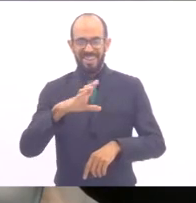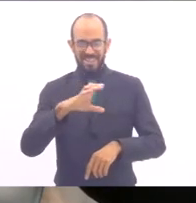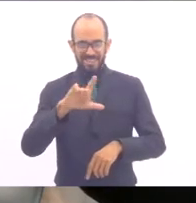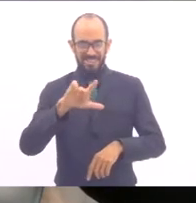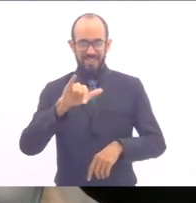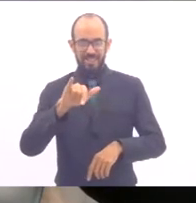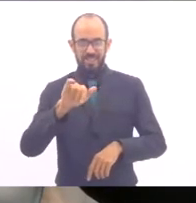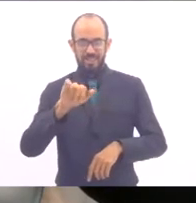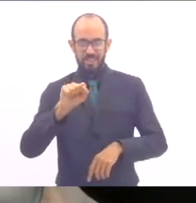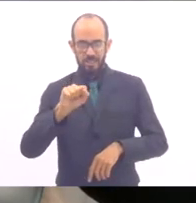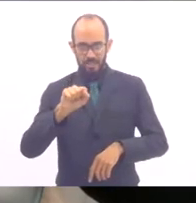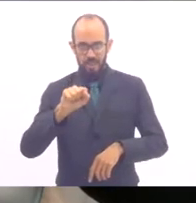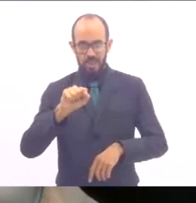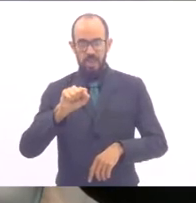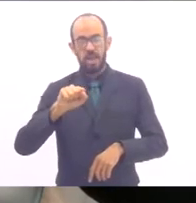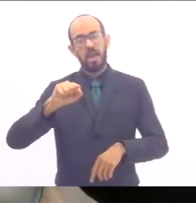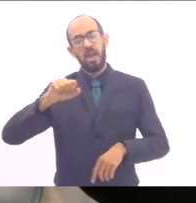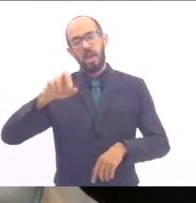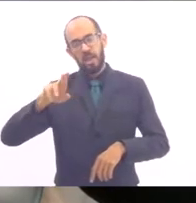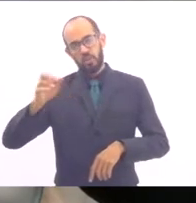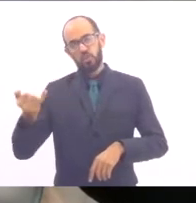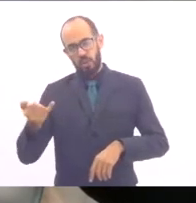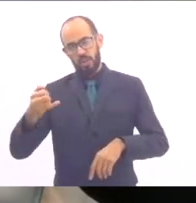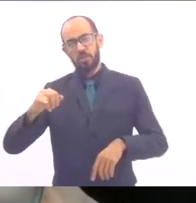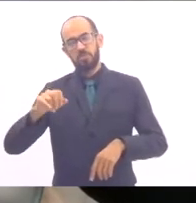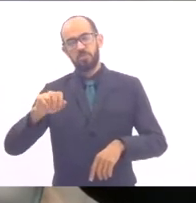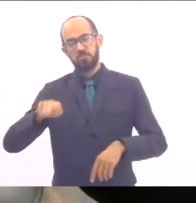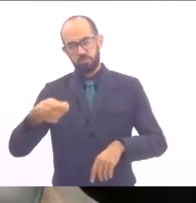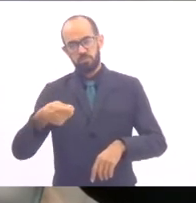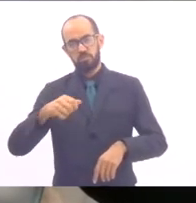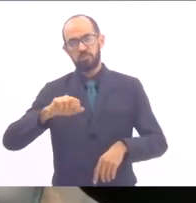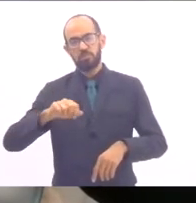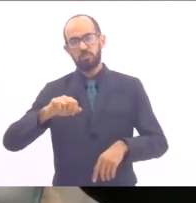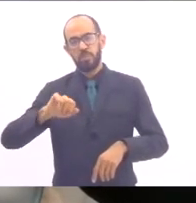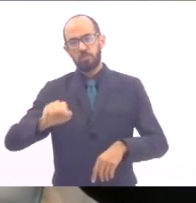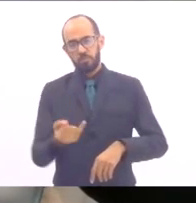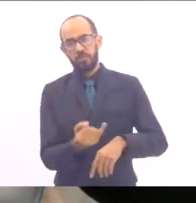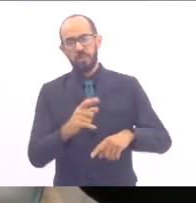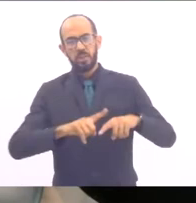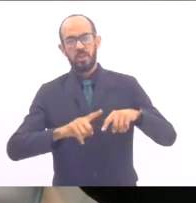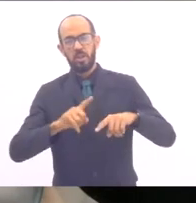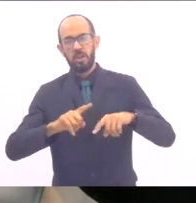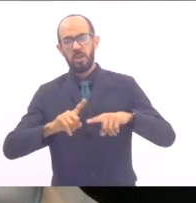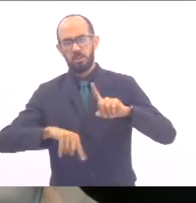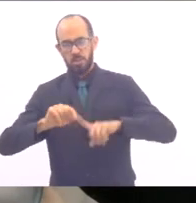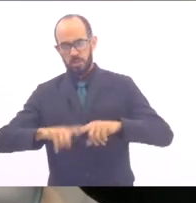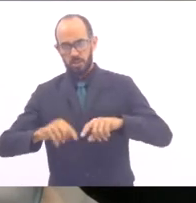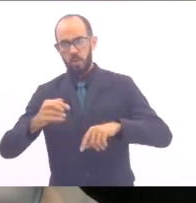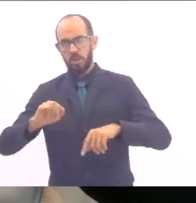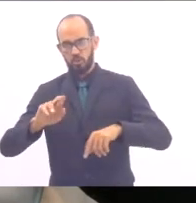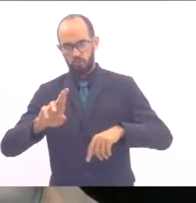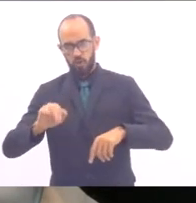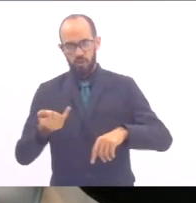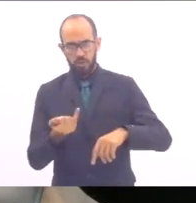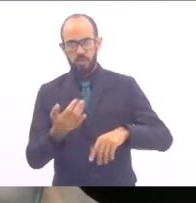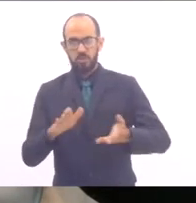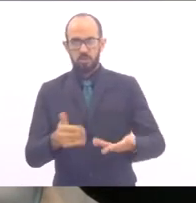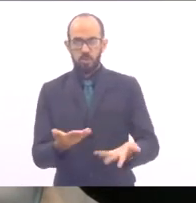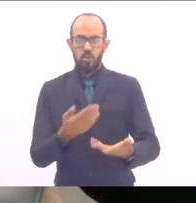há muito ainda do que se investir nas cooperativas. Né. Então, tendo 4 milhões ou mais, eu acho que só vem a agregar.